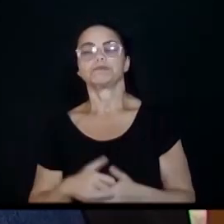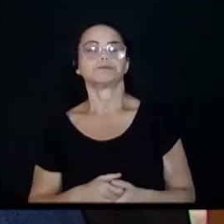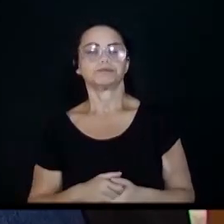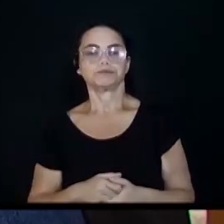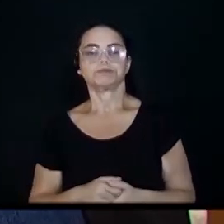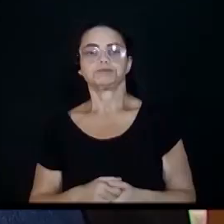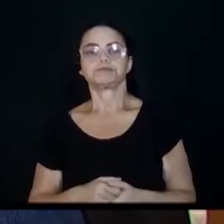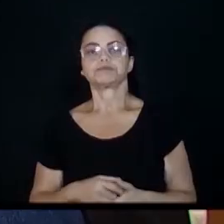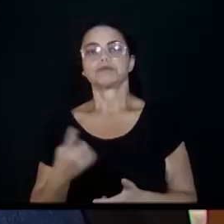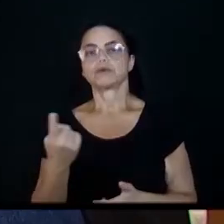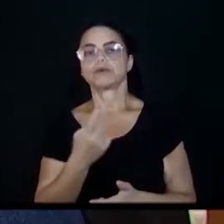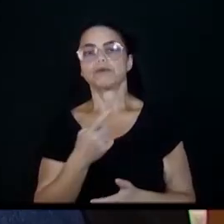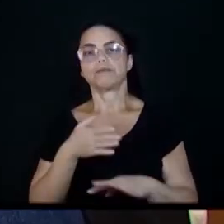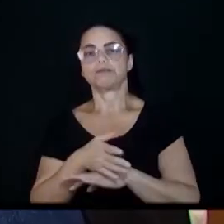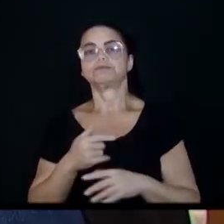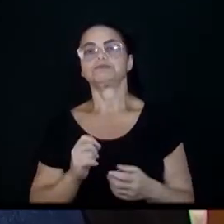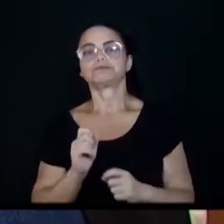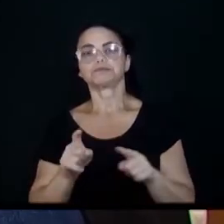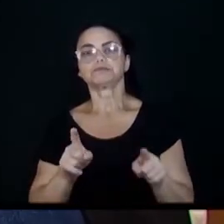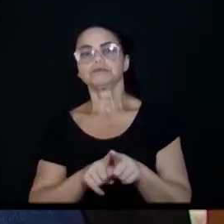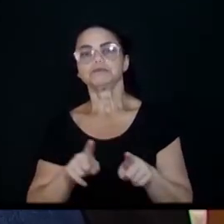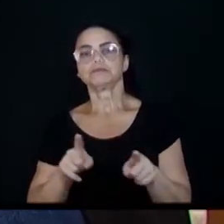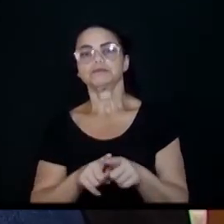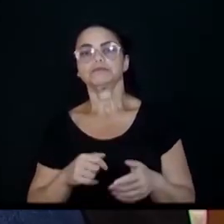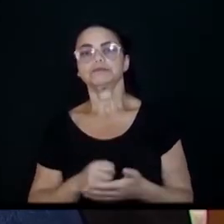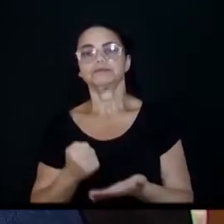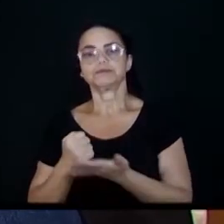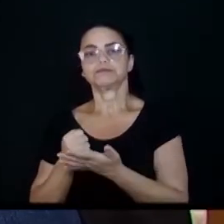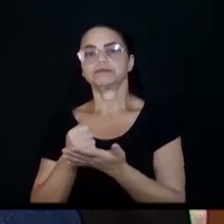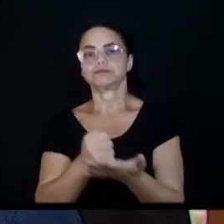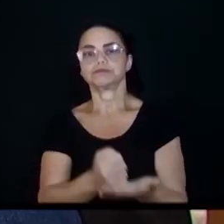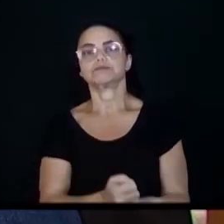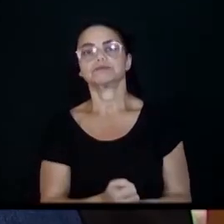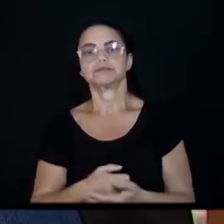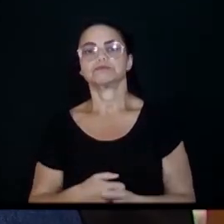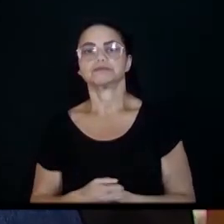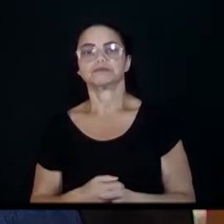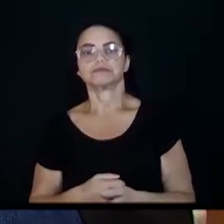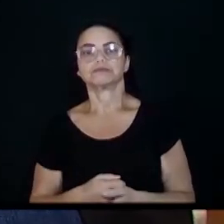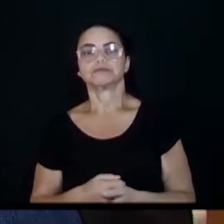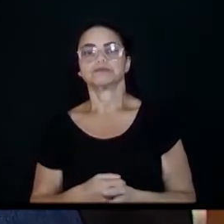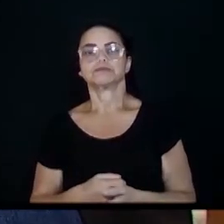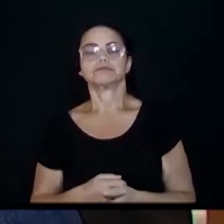entra na questão também dos colaboradores, né? A gente, inclusive,